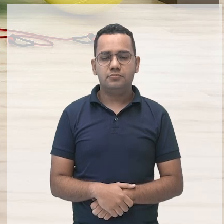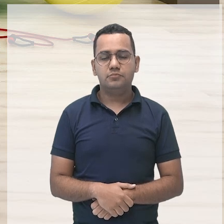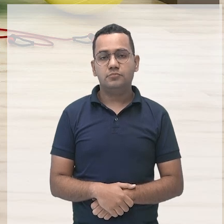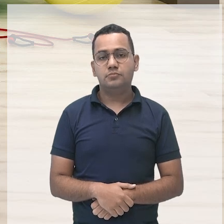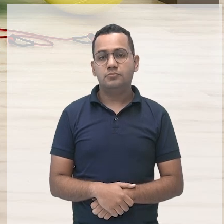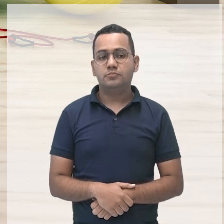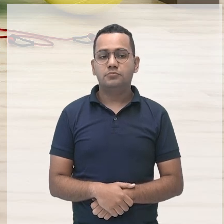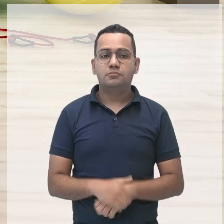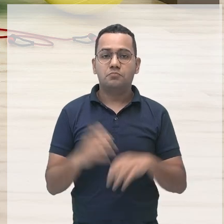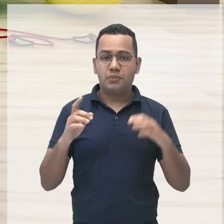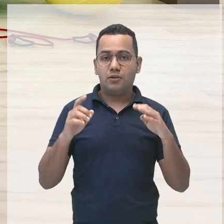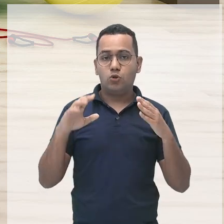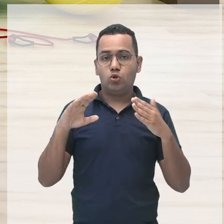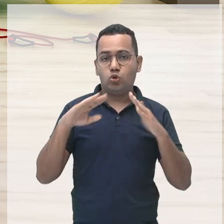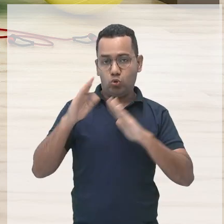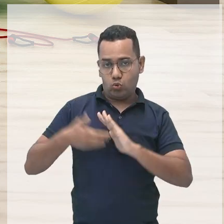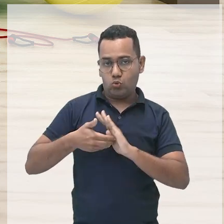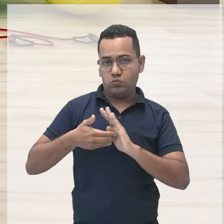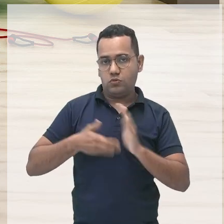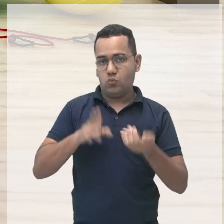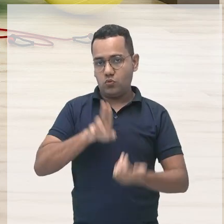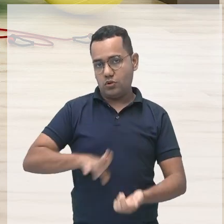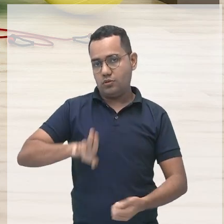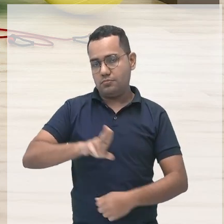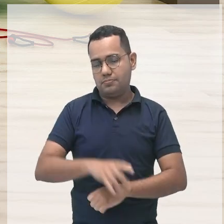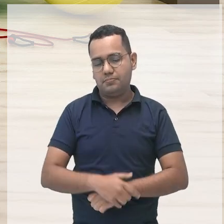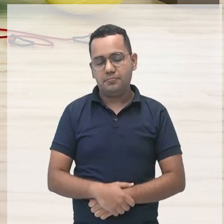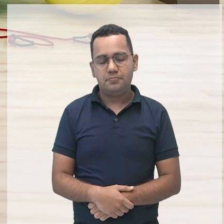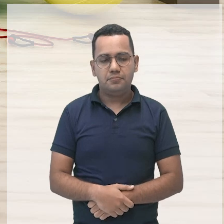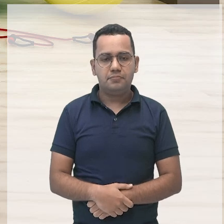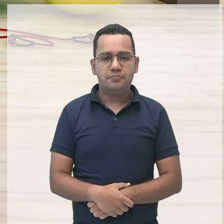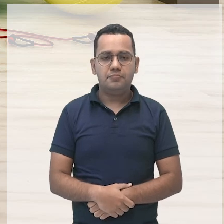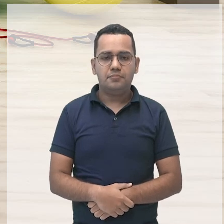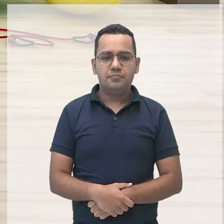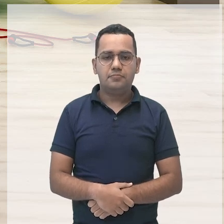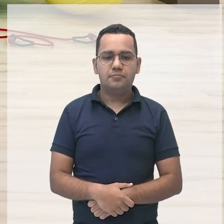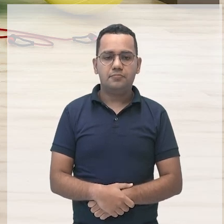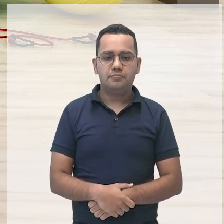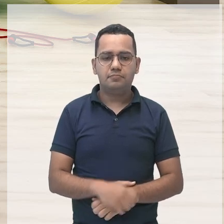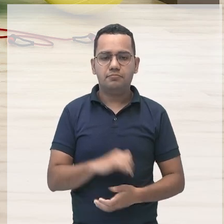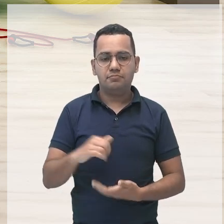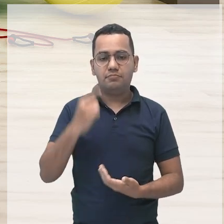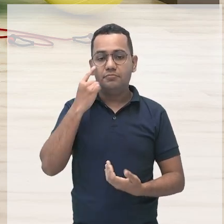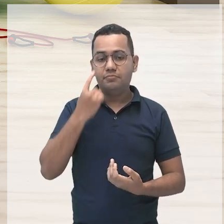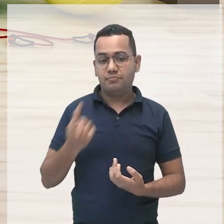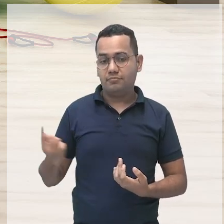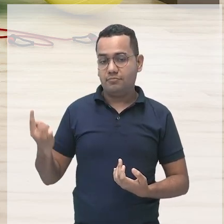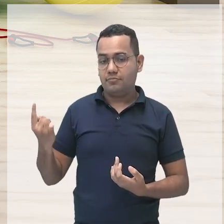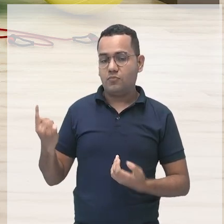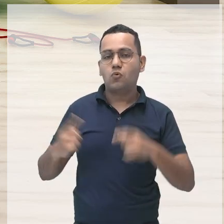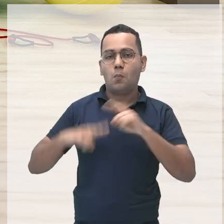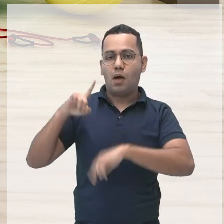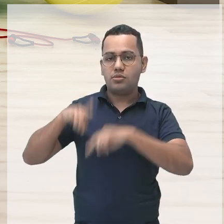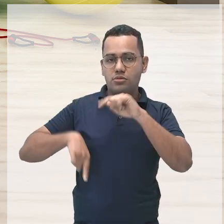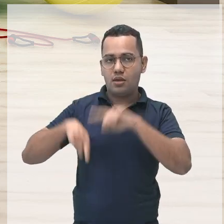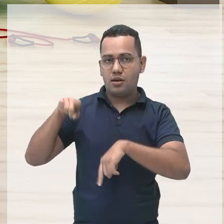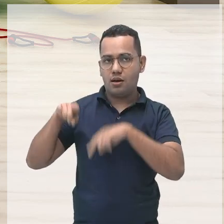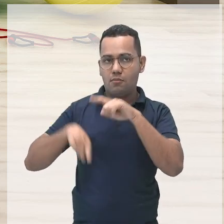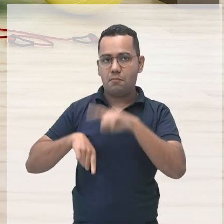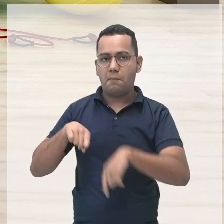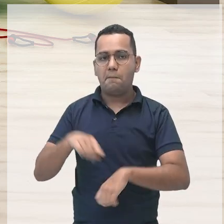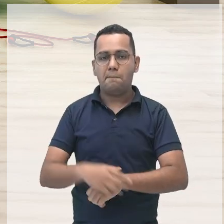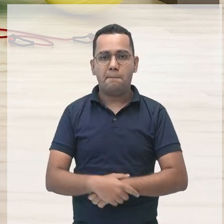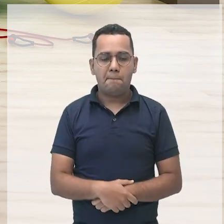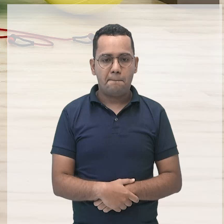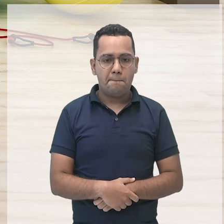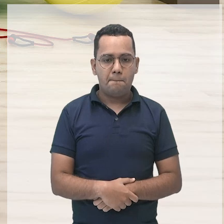nenhuma parte do nosso corpo, ok? Então, para isso, eu vou pegar aqui os meus halteres. Deixa eu pegar